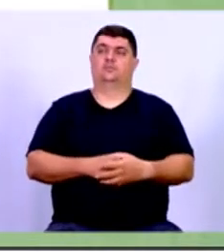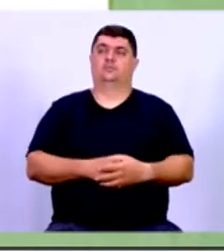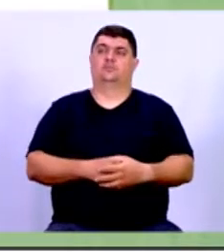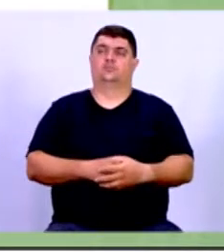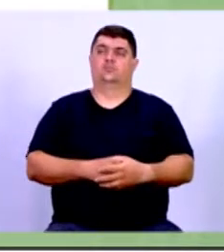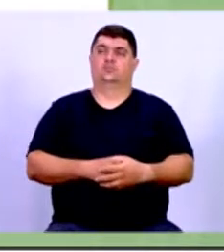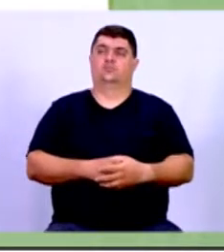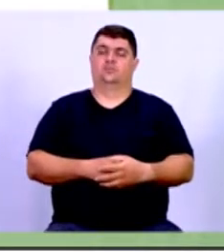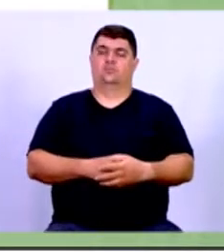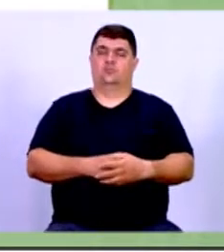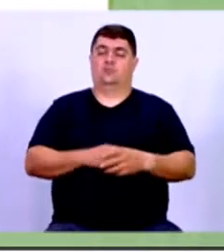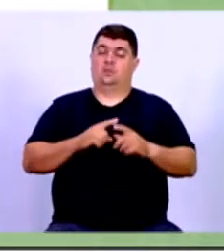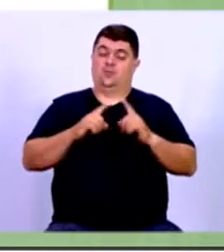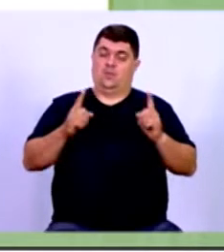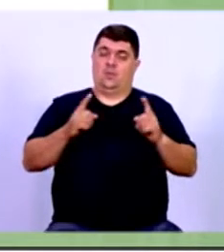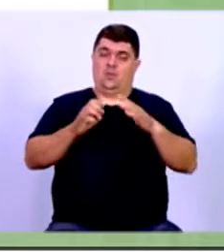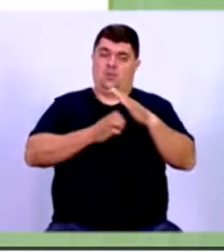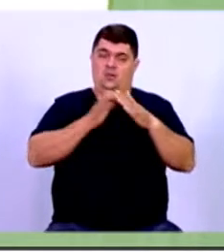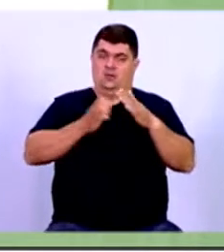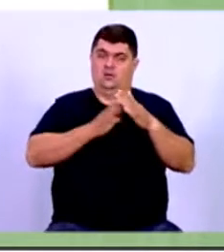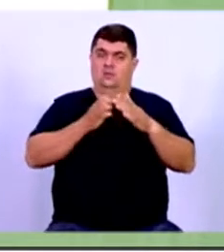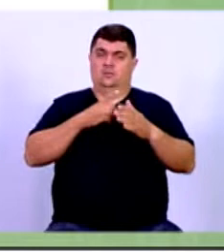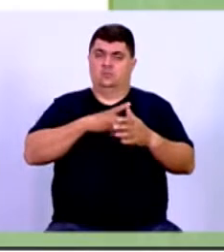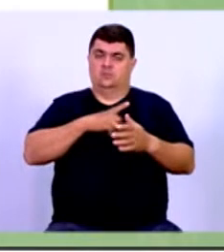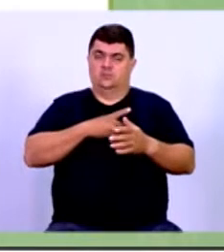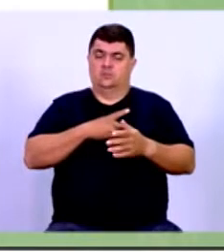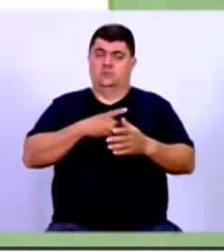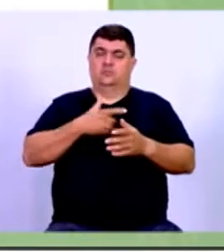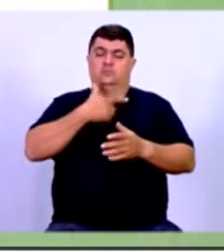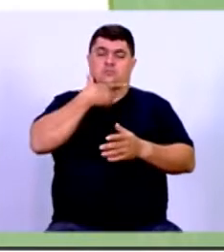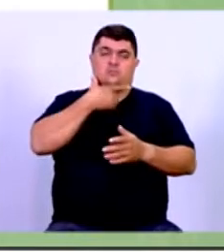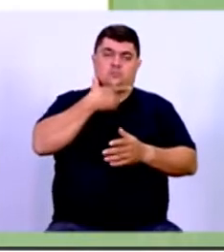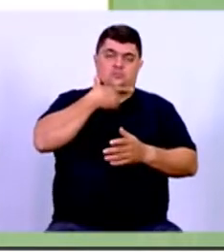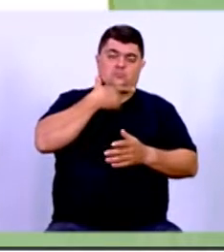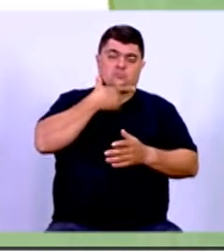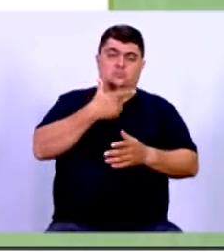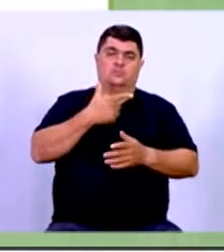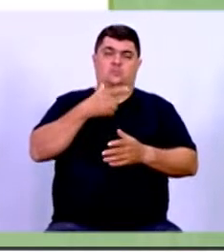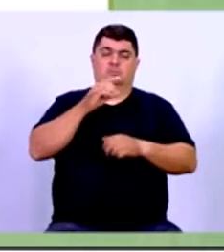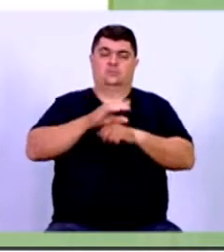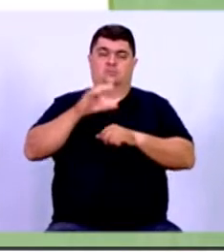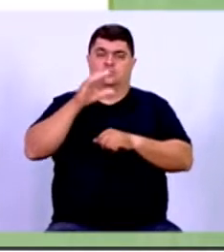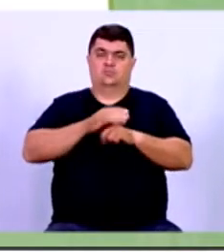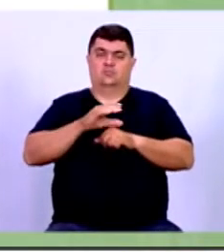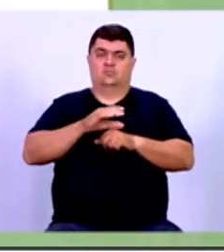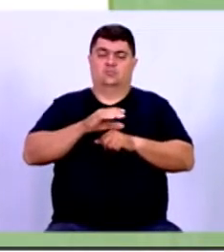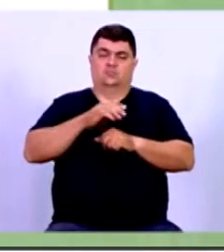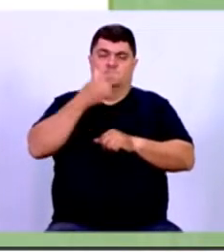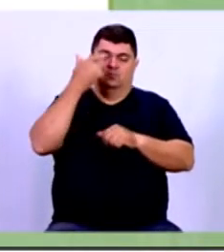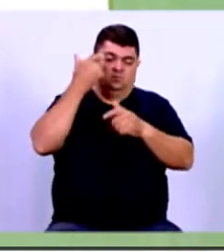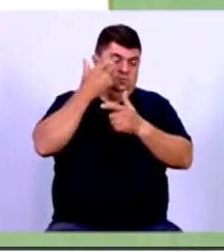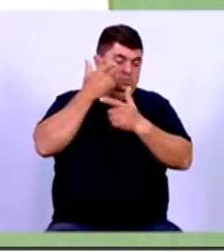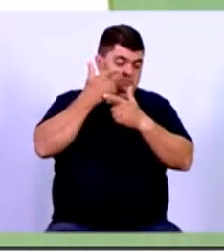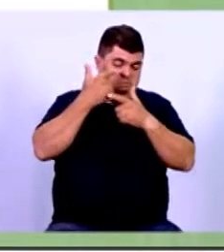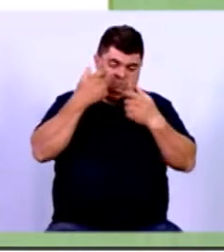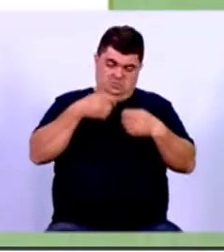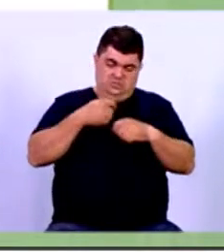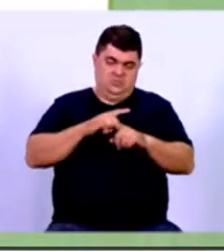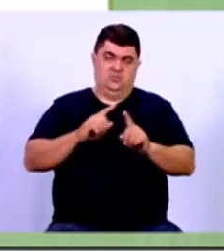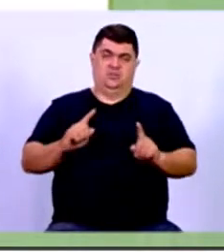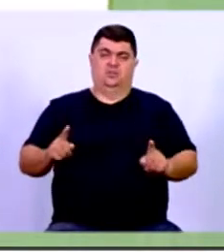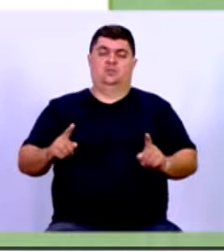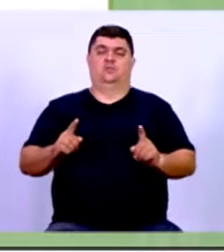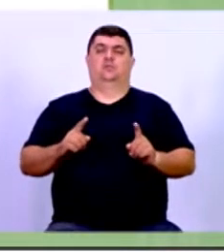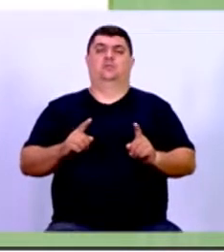se a empresa concedente está ofertando vaga e o curso não exige isso